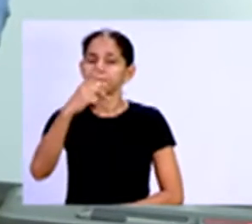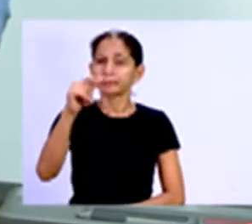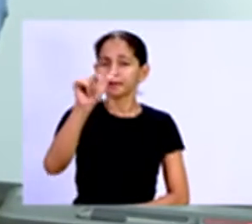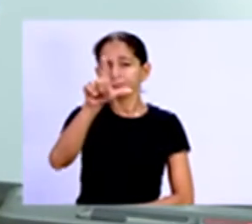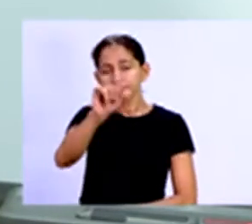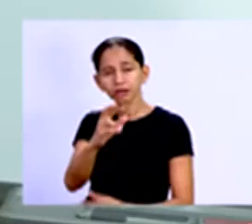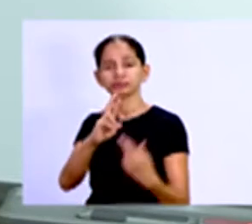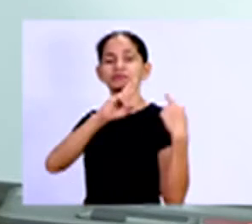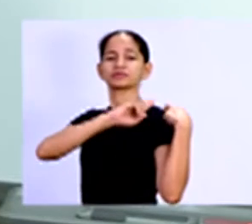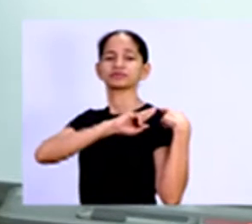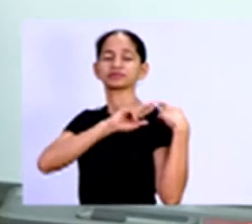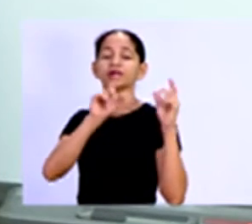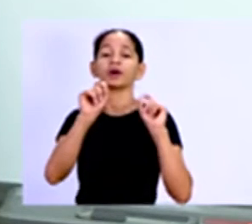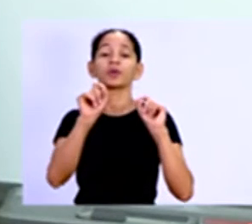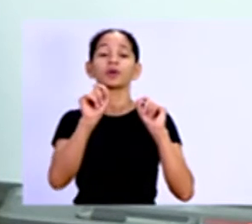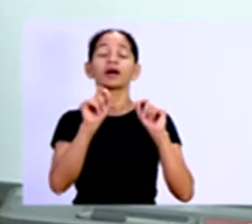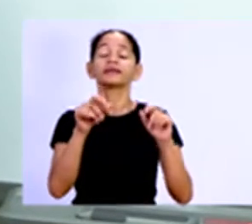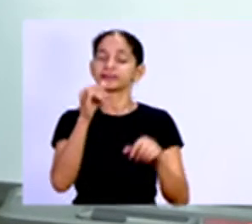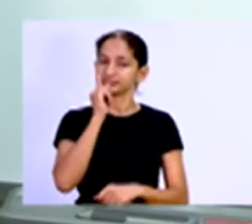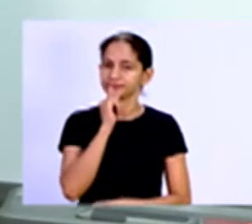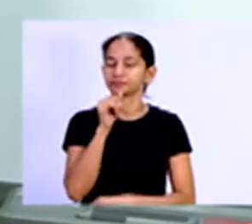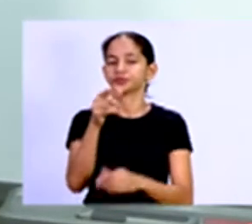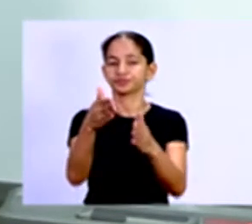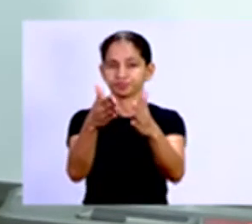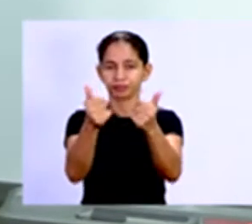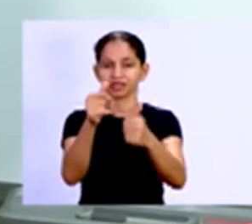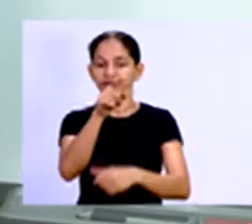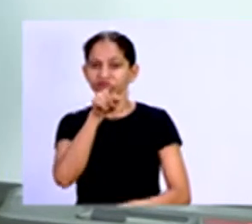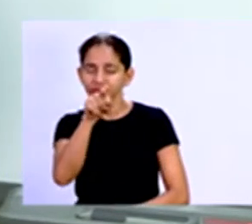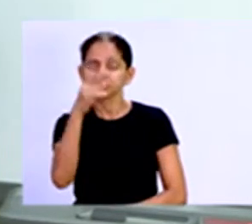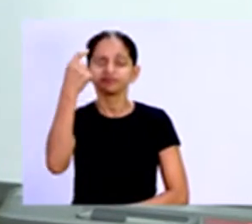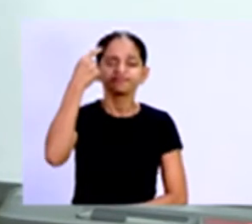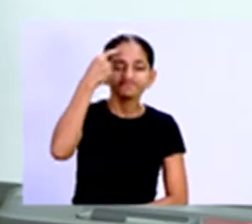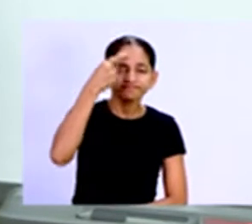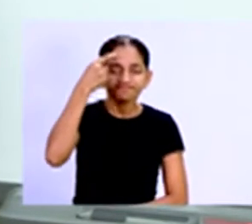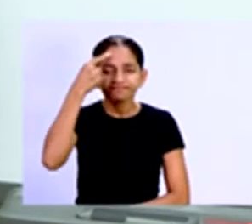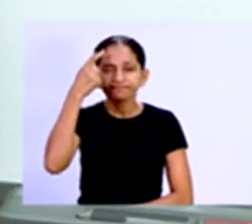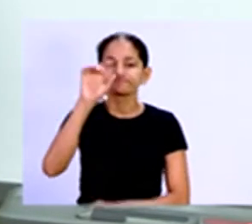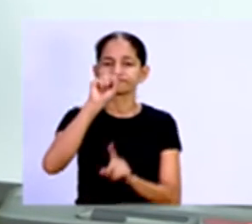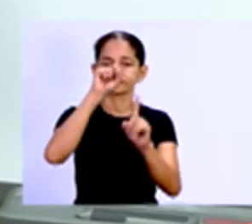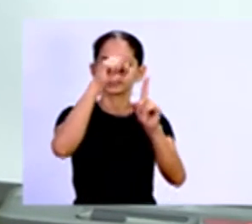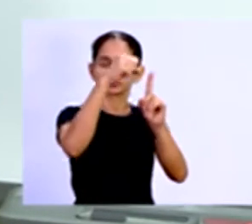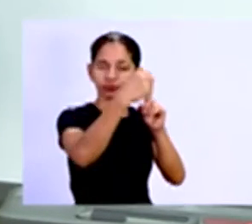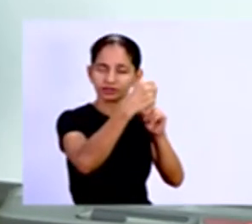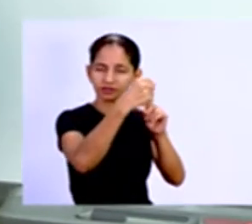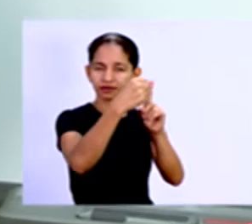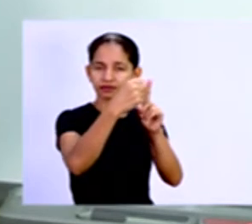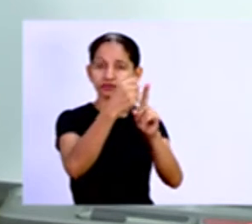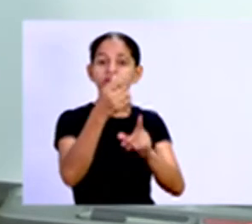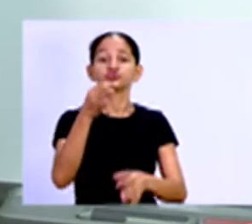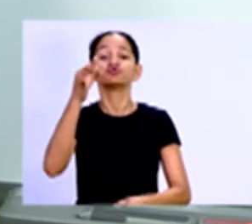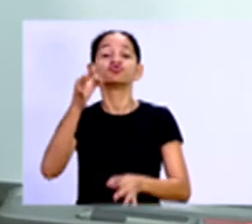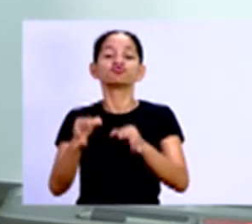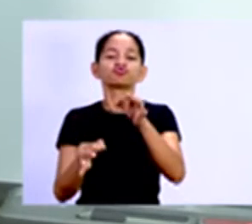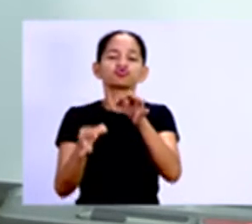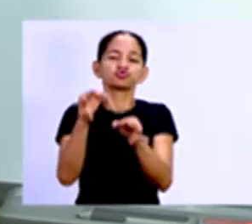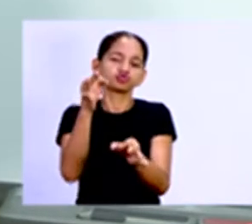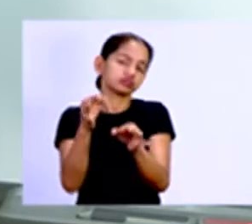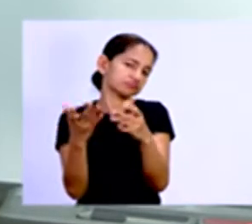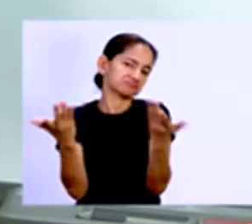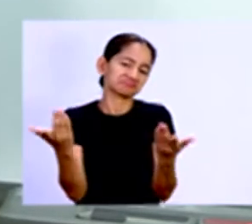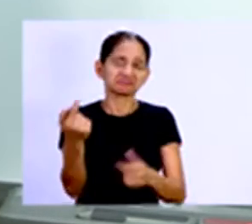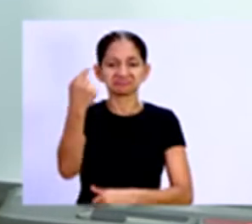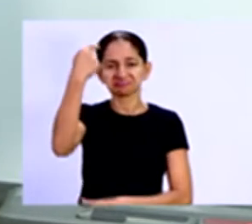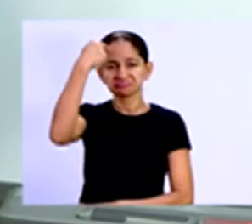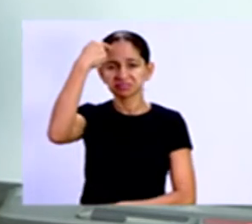alguma situação. Por exemplo, se eu pedisse para você imaginar o papel social de juiz, acredito que viria na